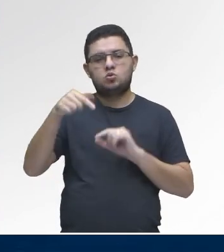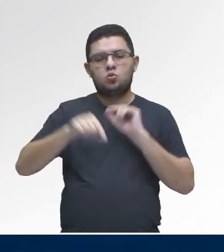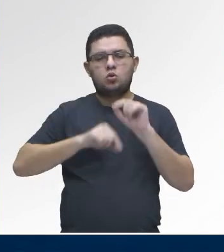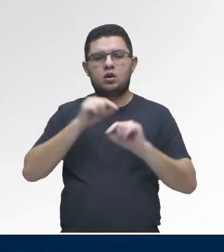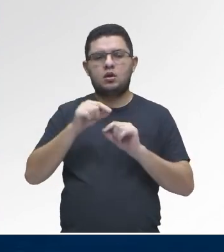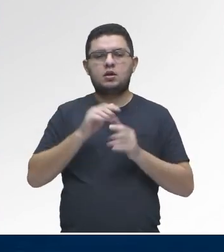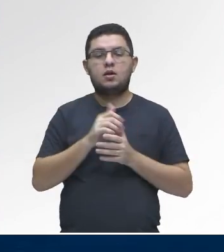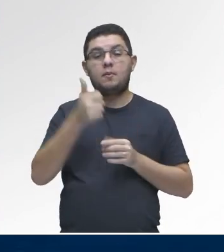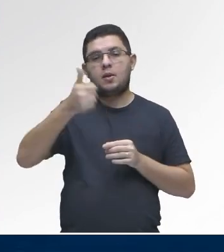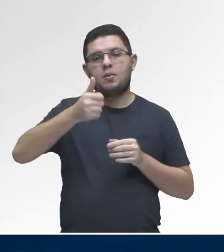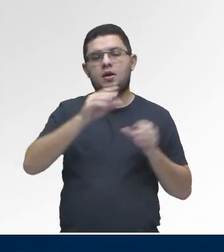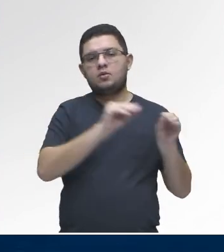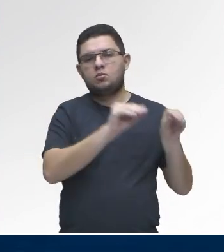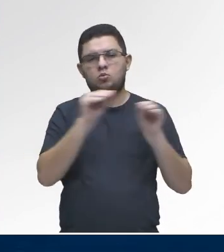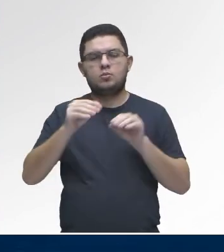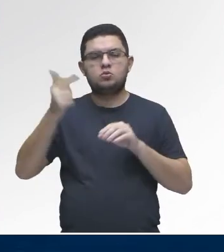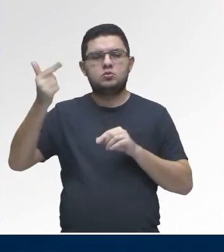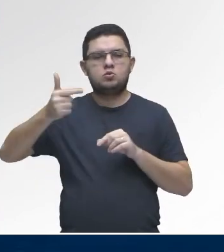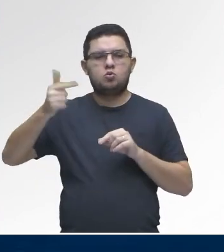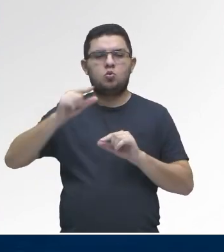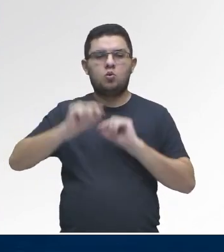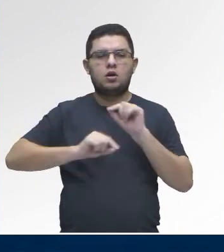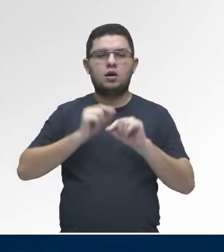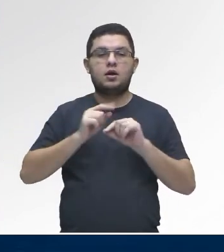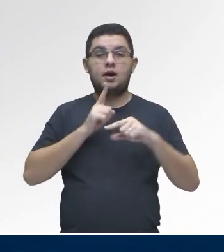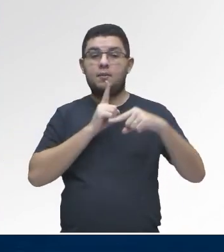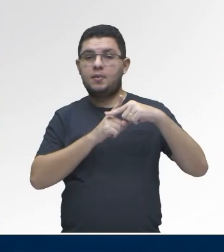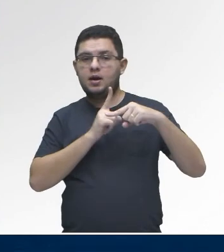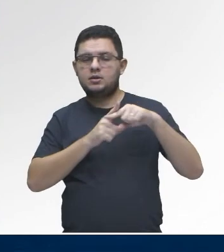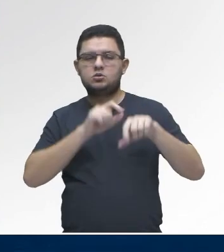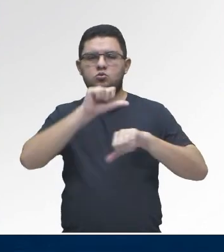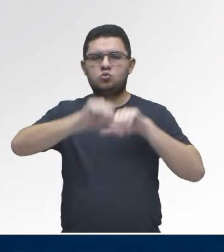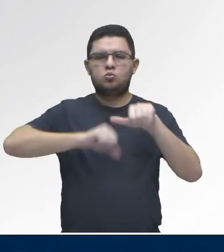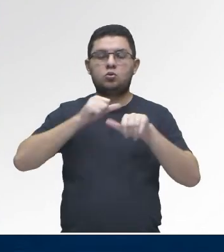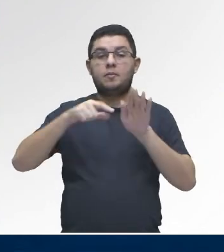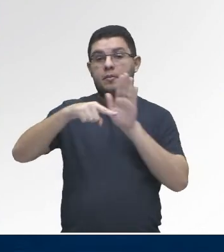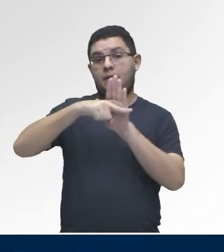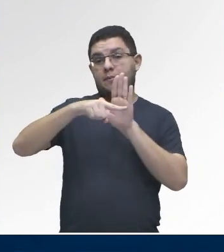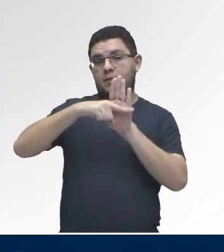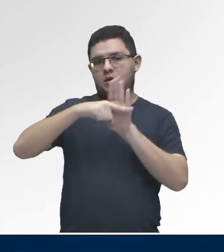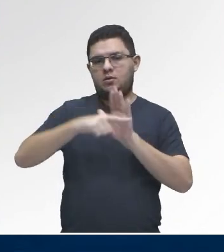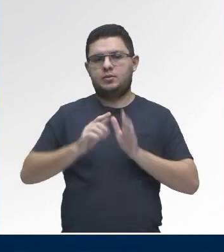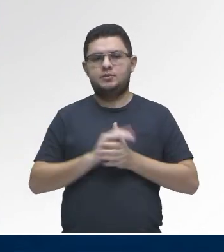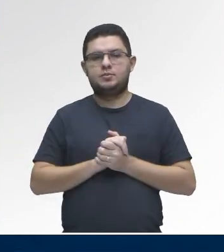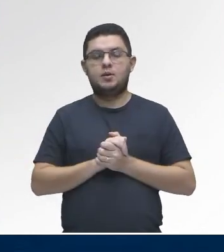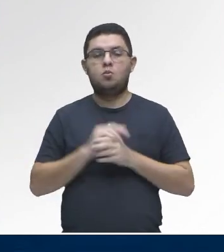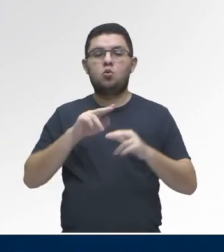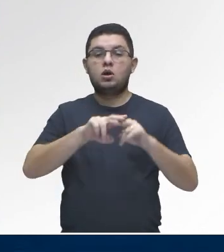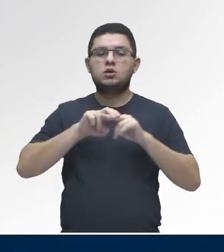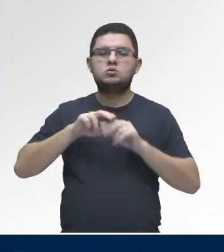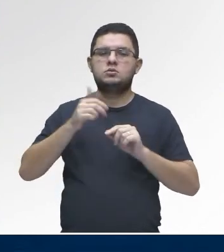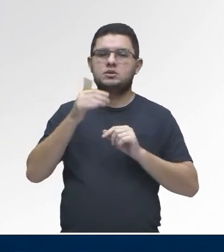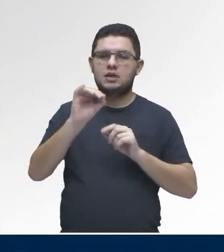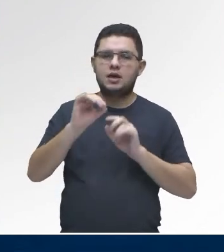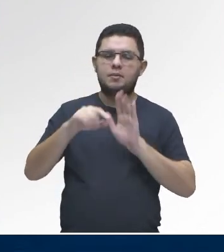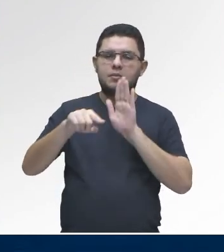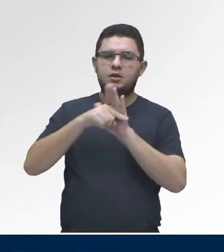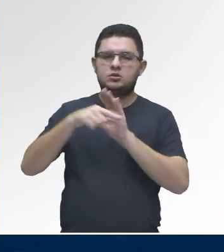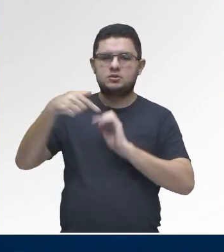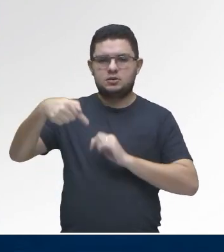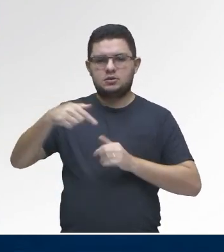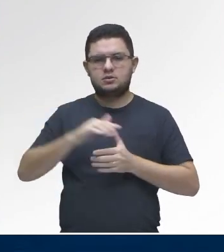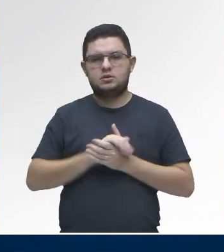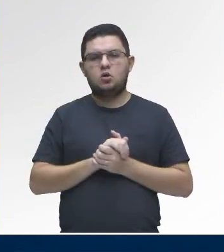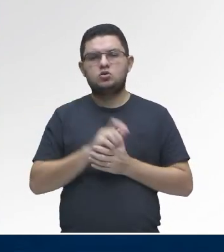primeiro, né? Quando ele vai para o segundo membro, ele muda de sinal. Então, vai ficar 10 menos 7. Então,